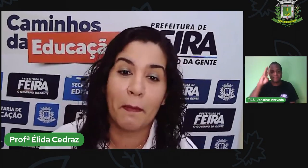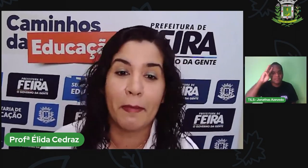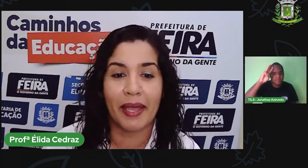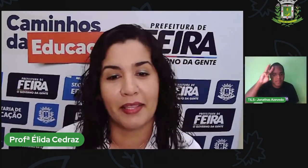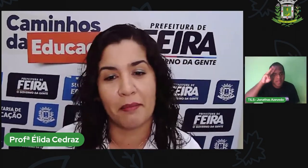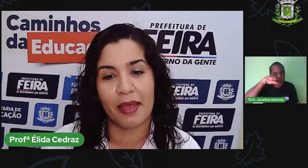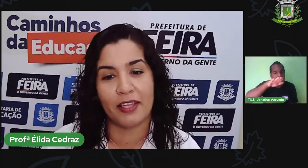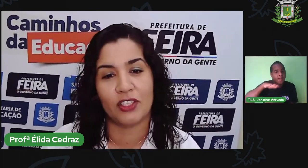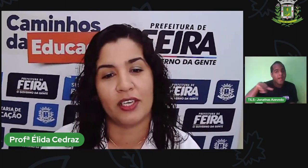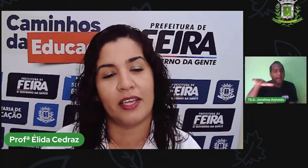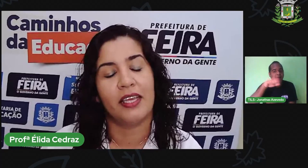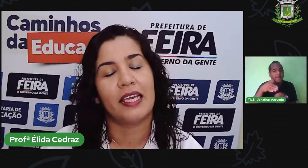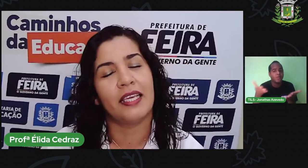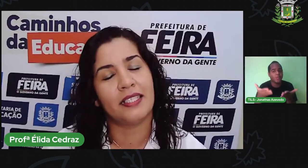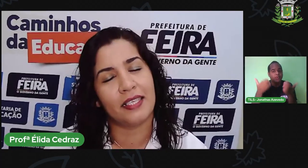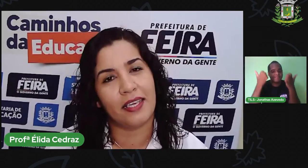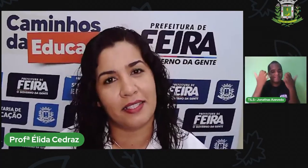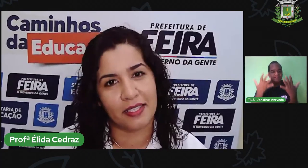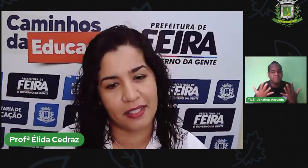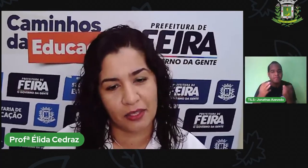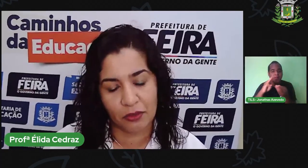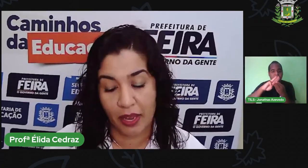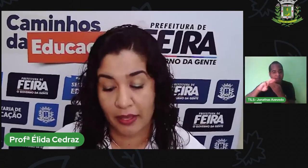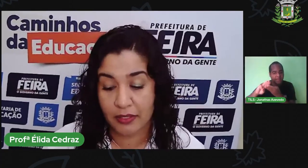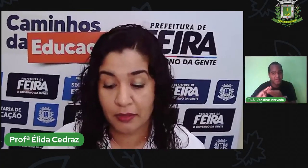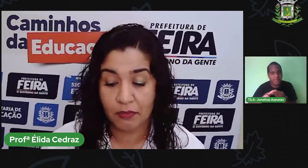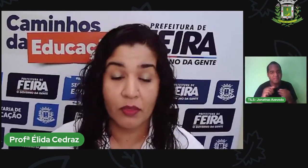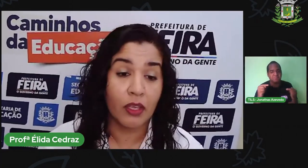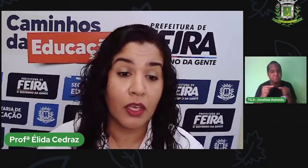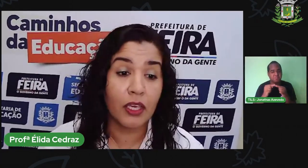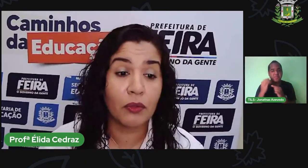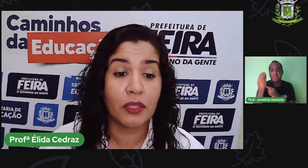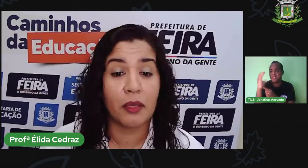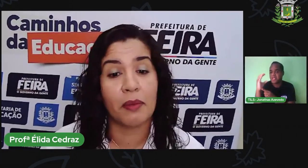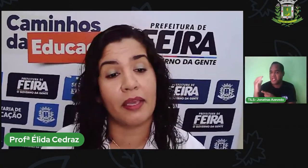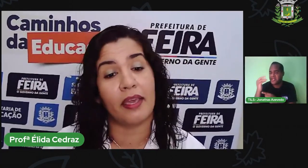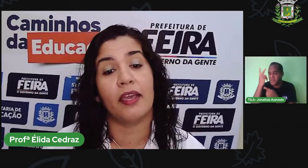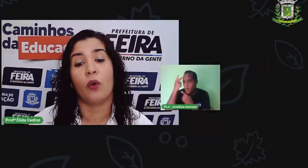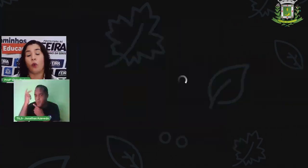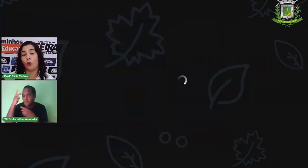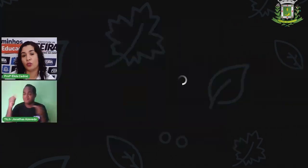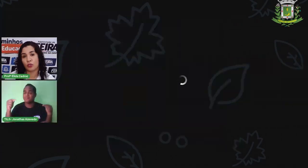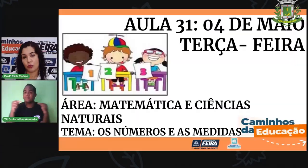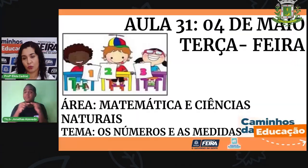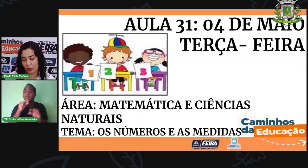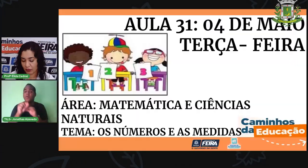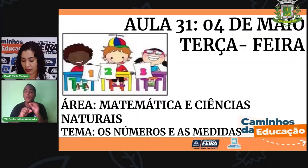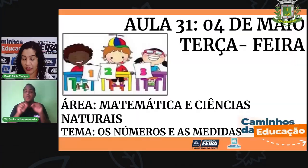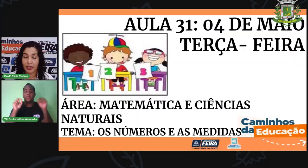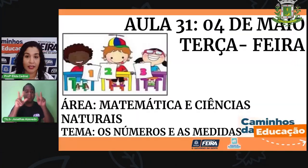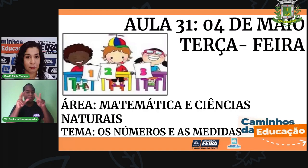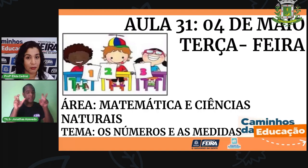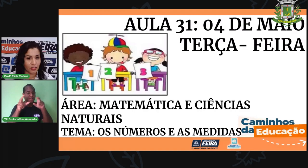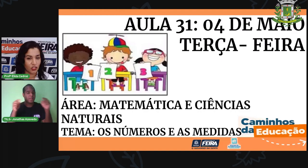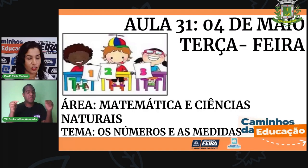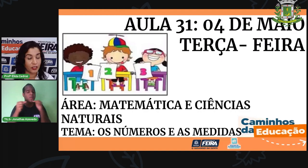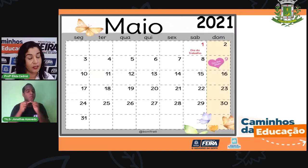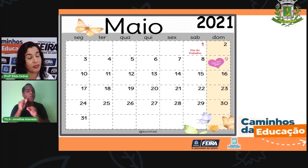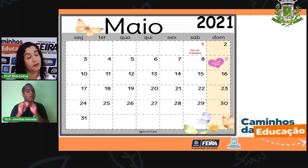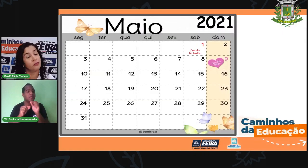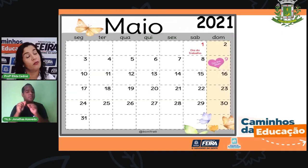área de hoje é matemática e ciências naturais. E o tema é os números e as